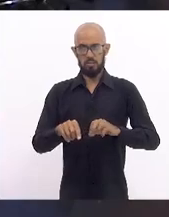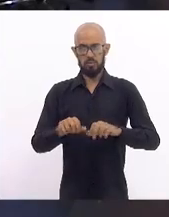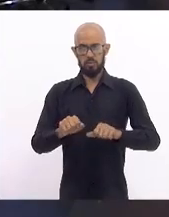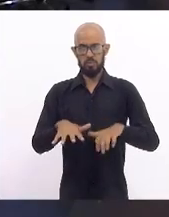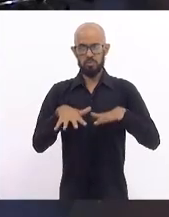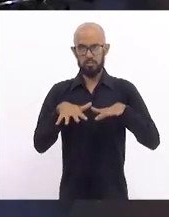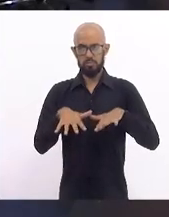Tchau. Tchau.